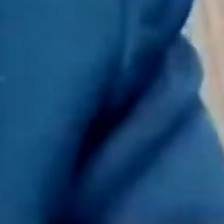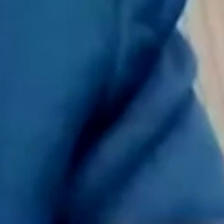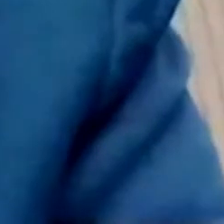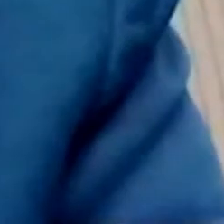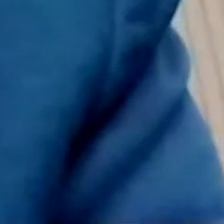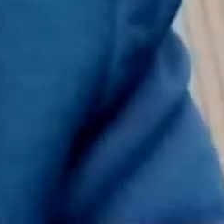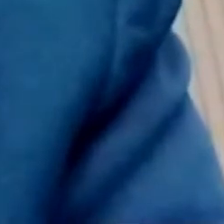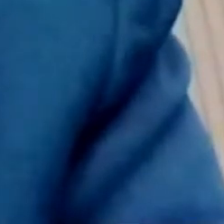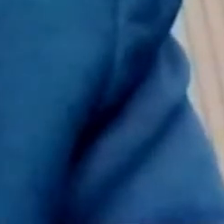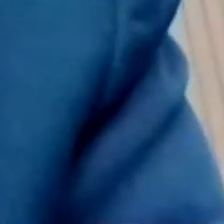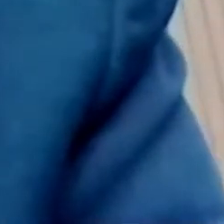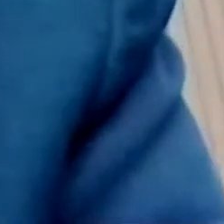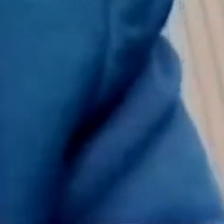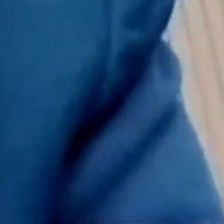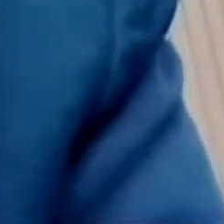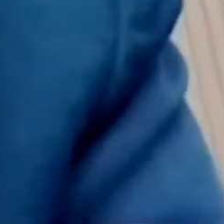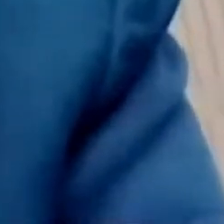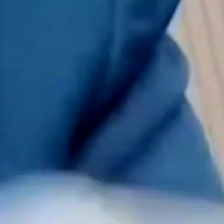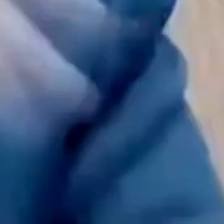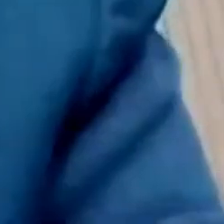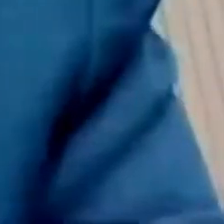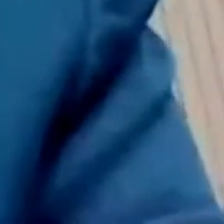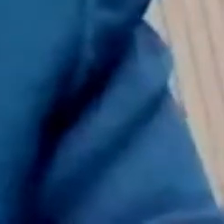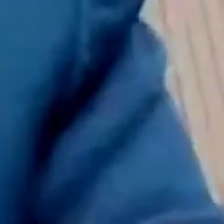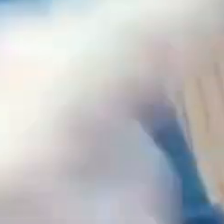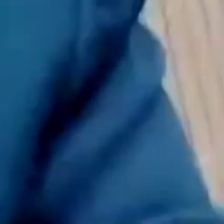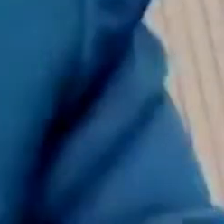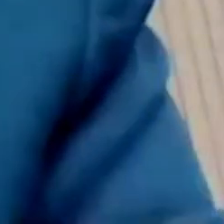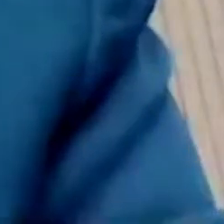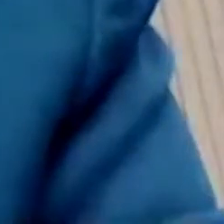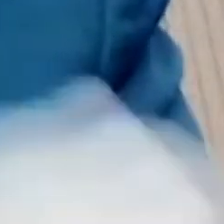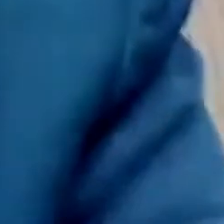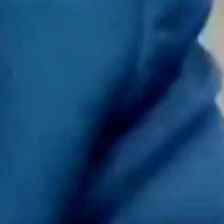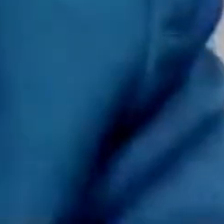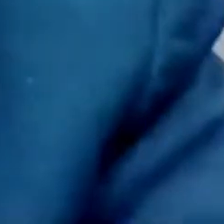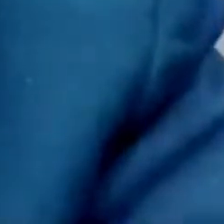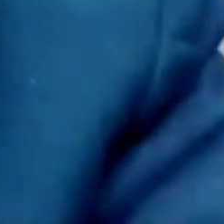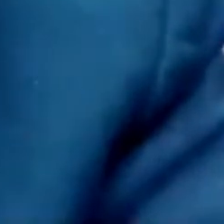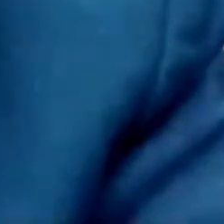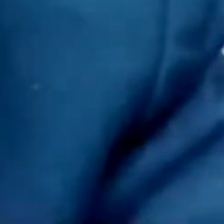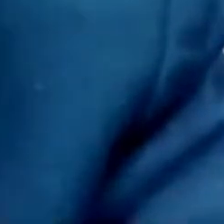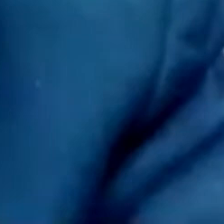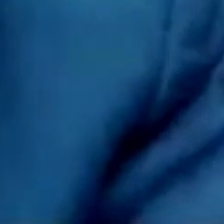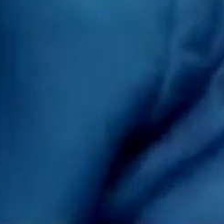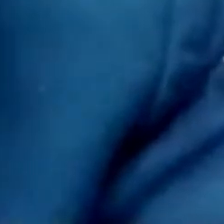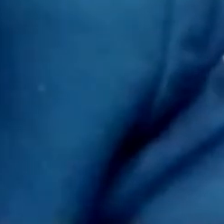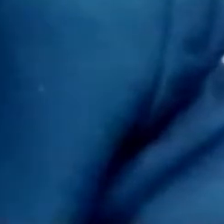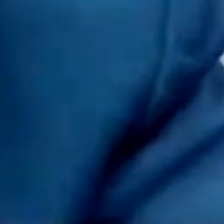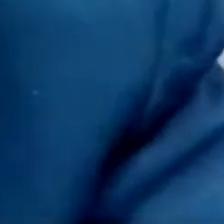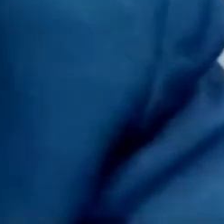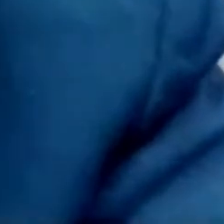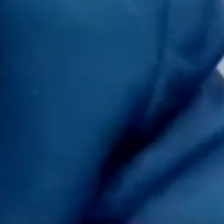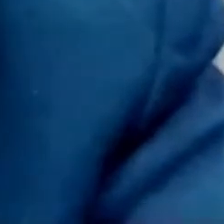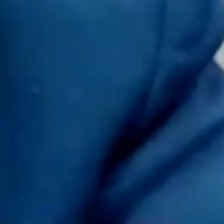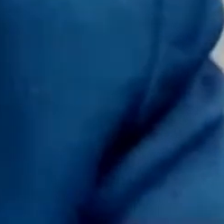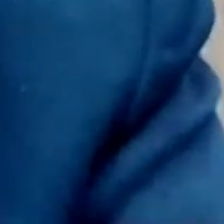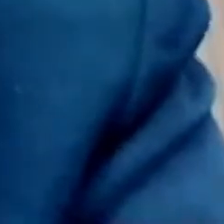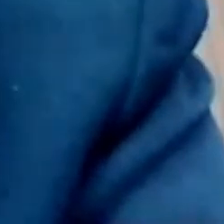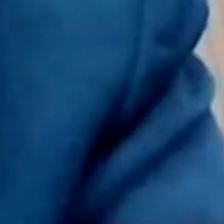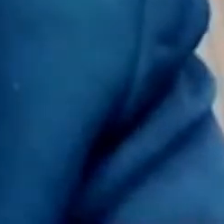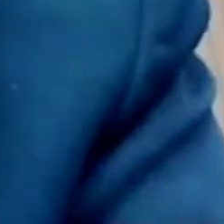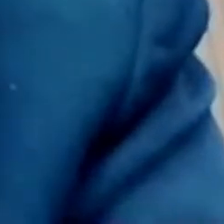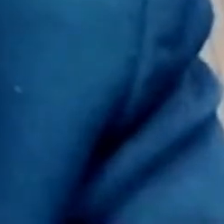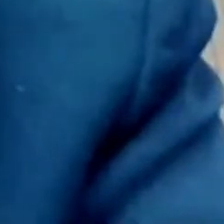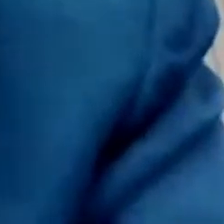aquela conexão naquela localidade. Se eu tiver o anel, eu minimizo esse problema, eu ainda tenho que restabelecer, eu ainda tenho esse custo